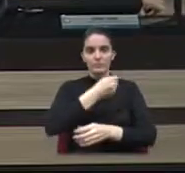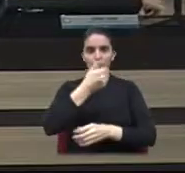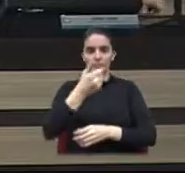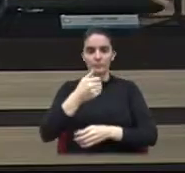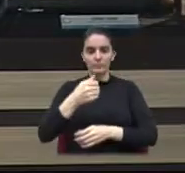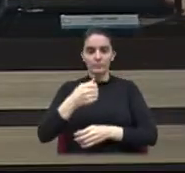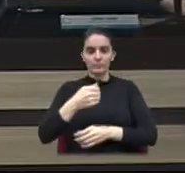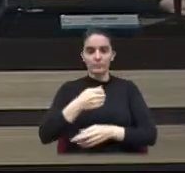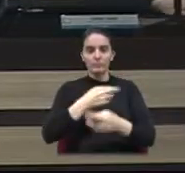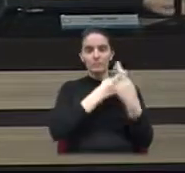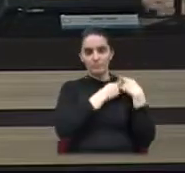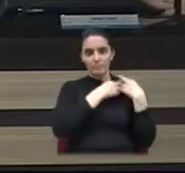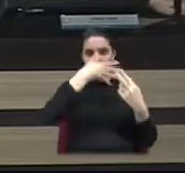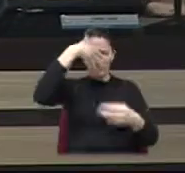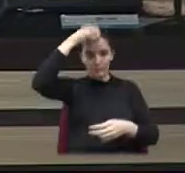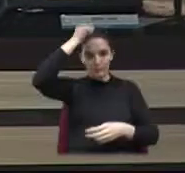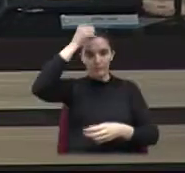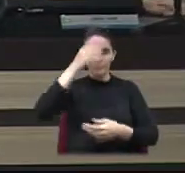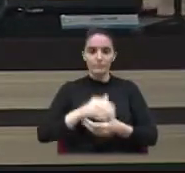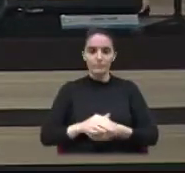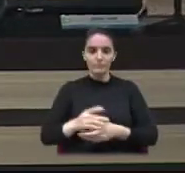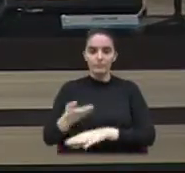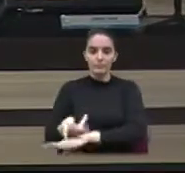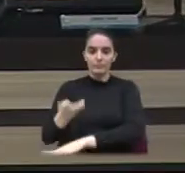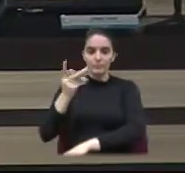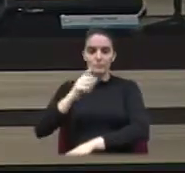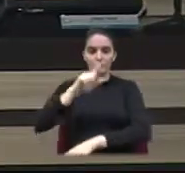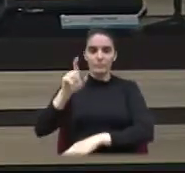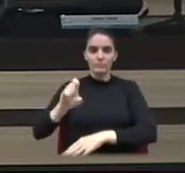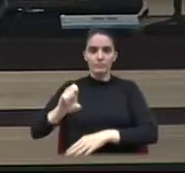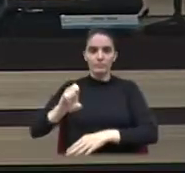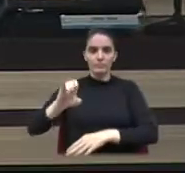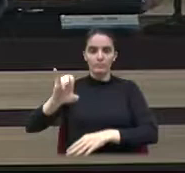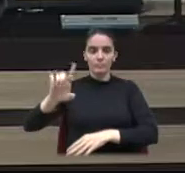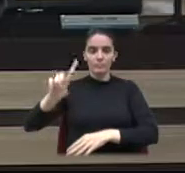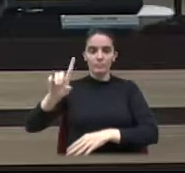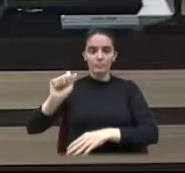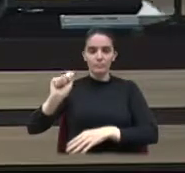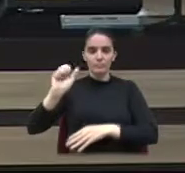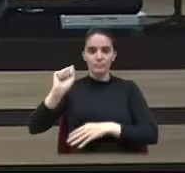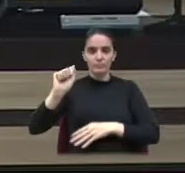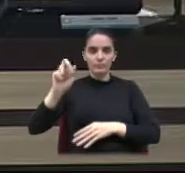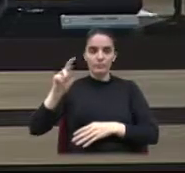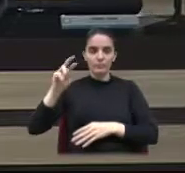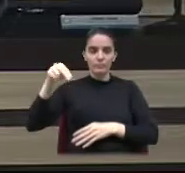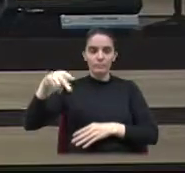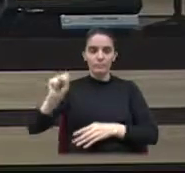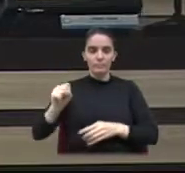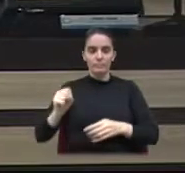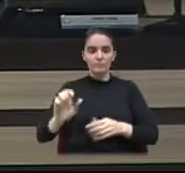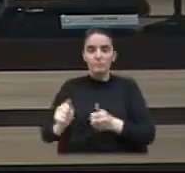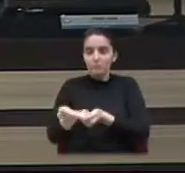do novo vereador Antônio Franco de Moraes, que concede o prêmio Zilda Arns, nos termos da resolução